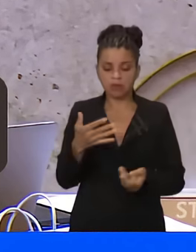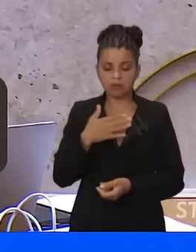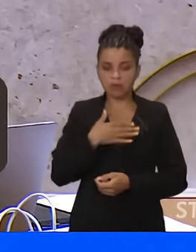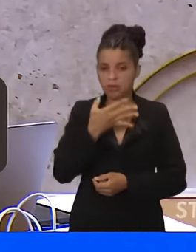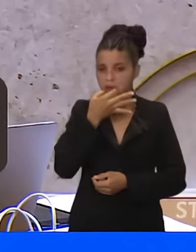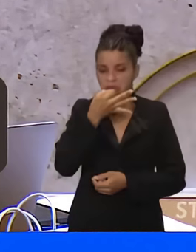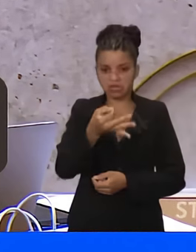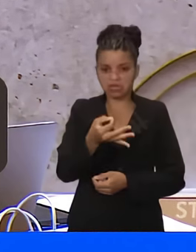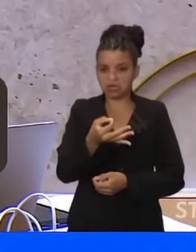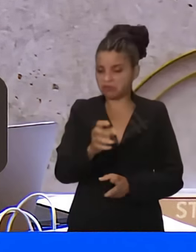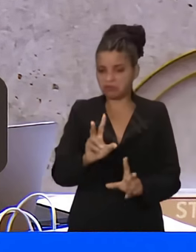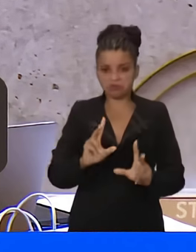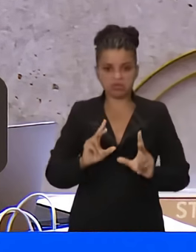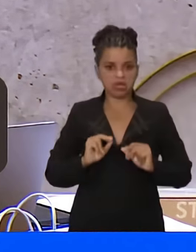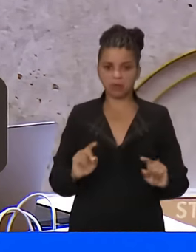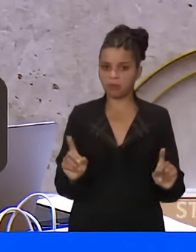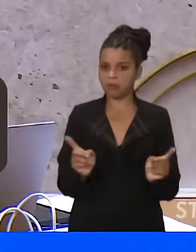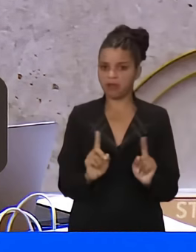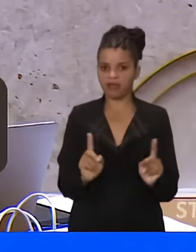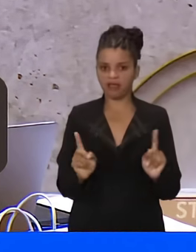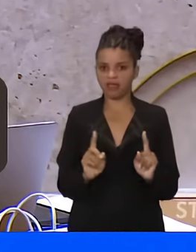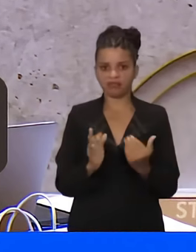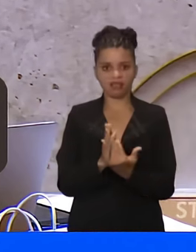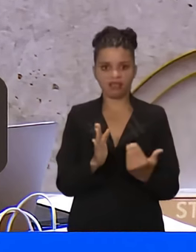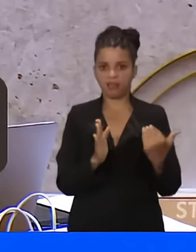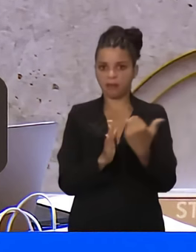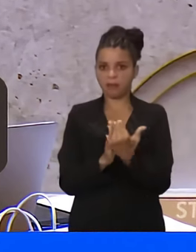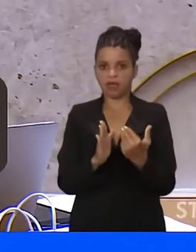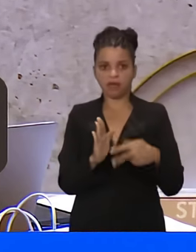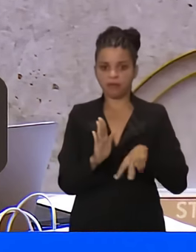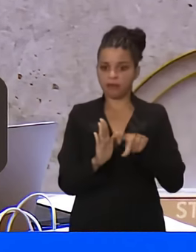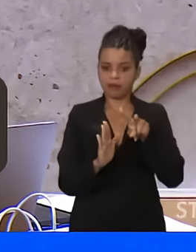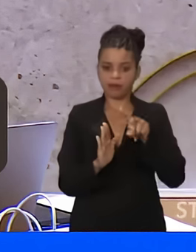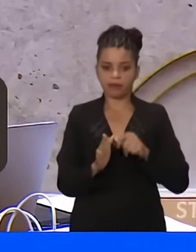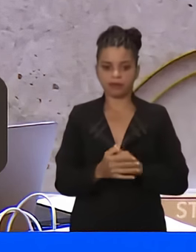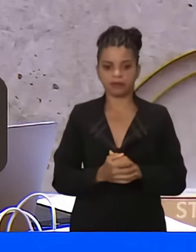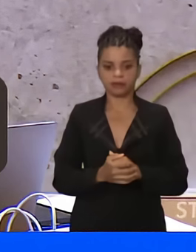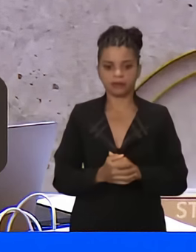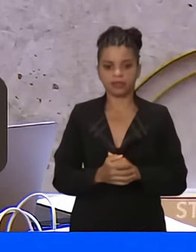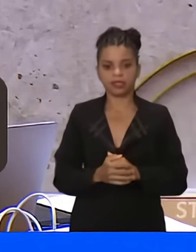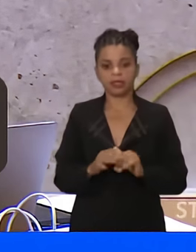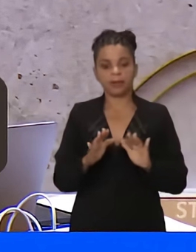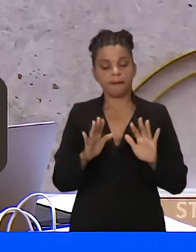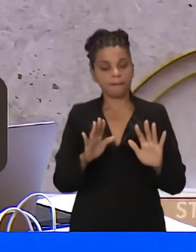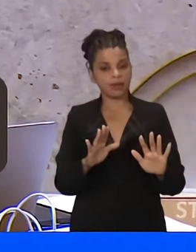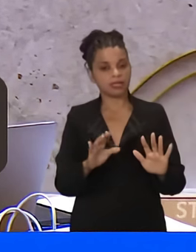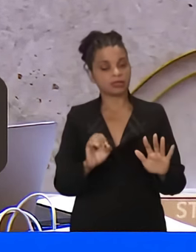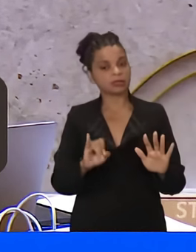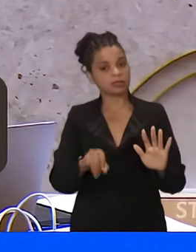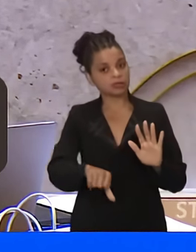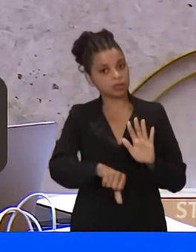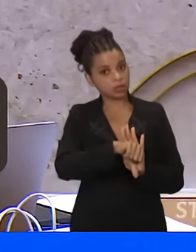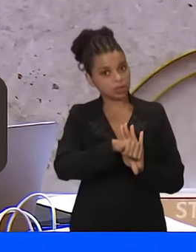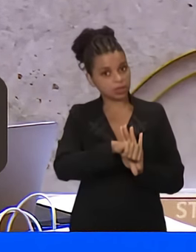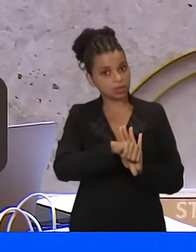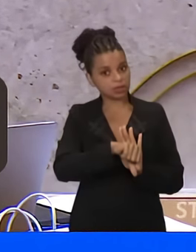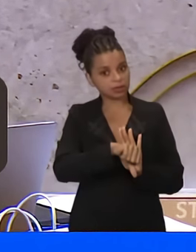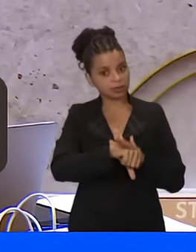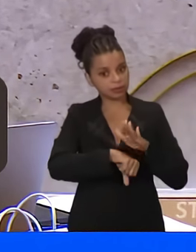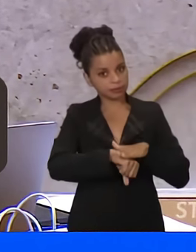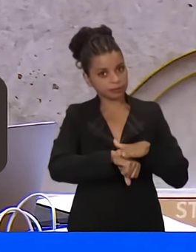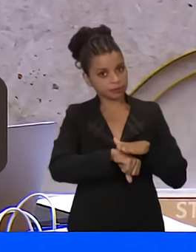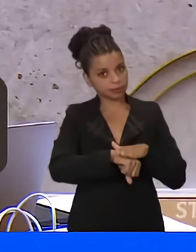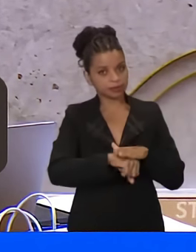um agravamento de pena. Eu vou usar até uma expressão. Agora, se for a imputação de um crime, porque eu talvez pudesse